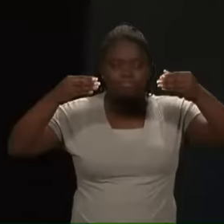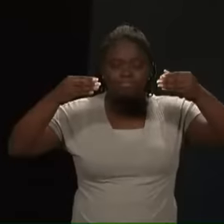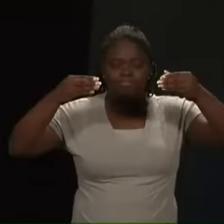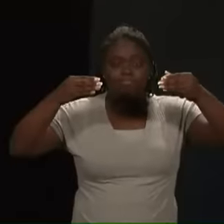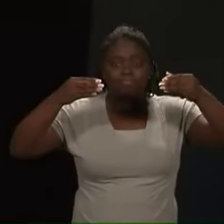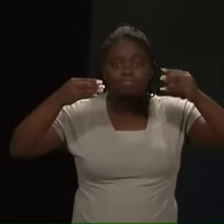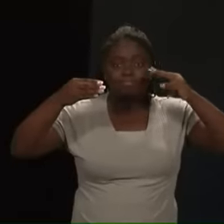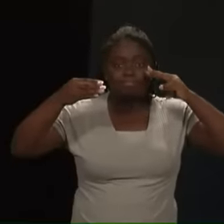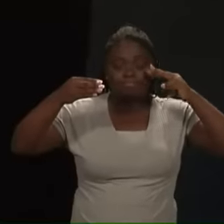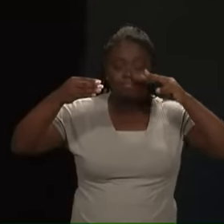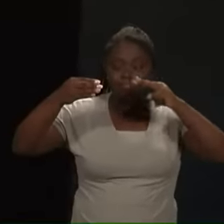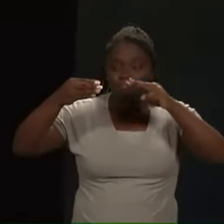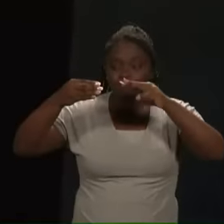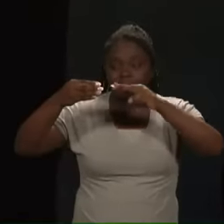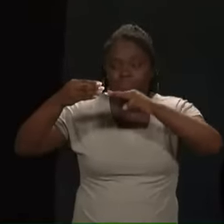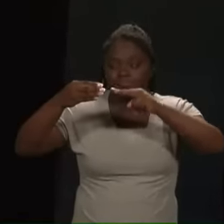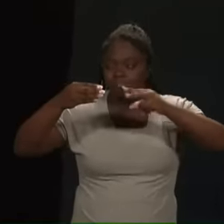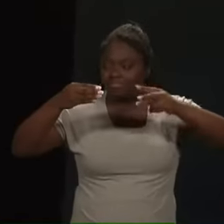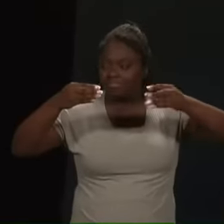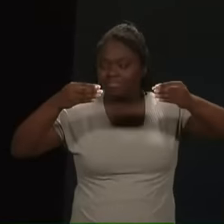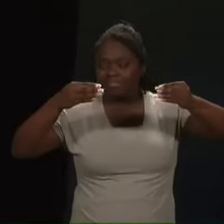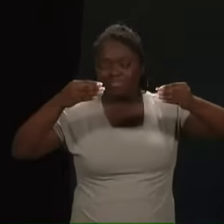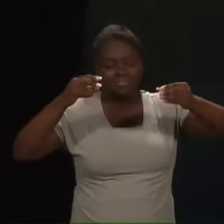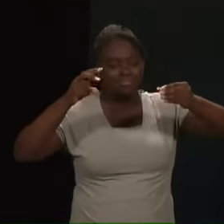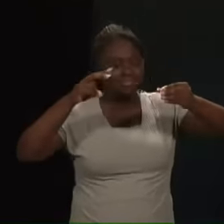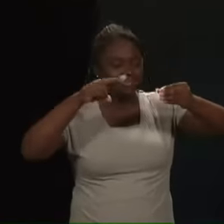olhe para ele.